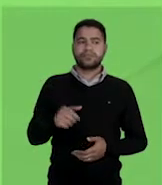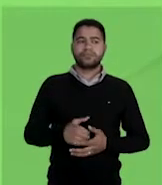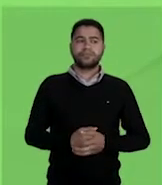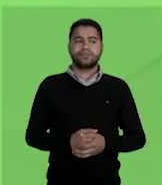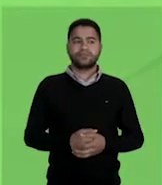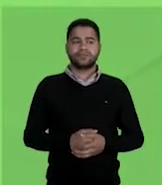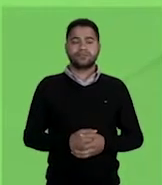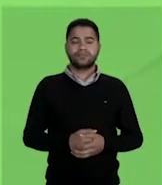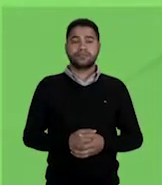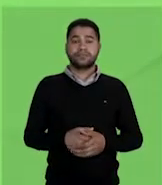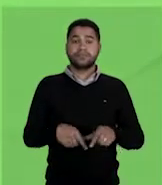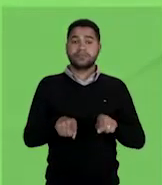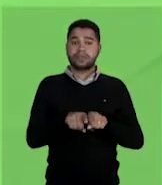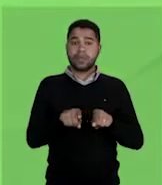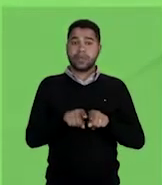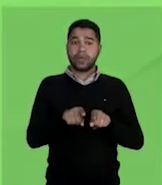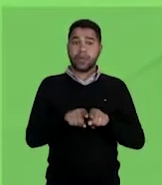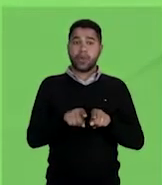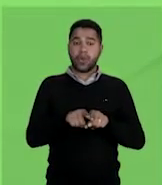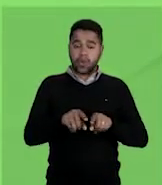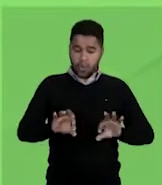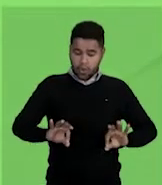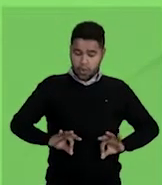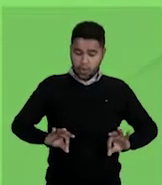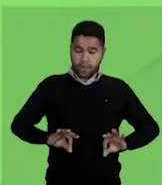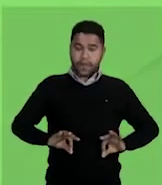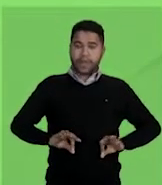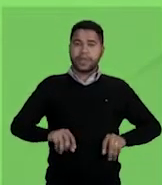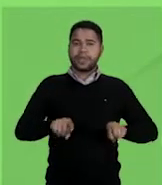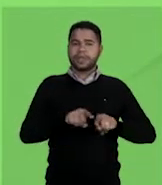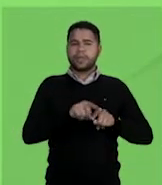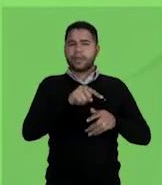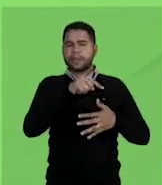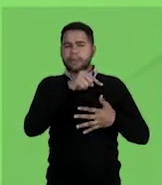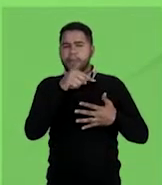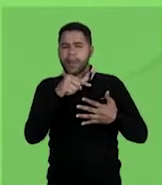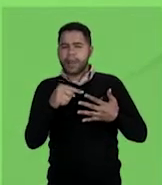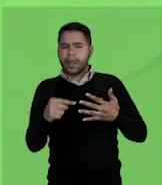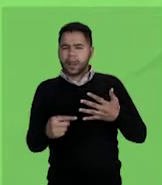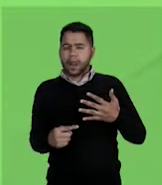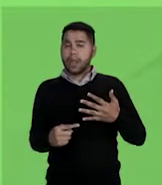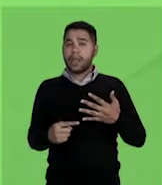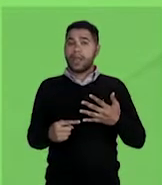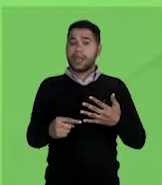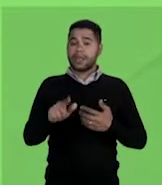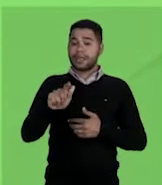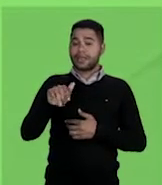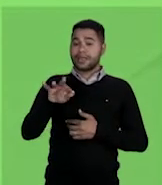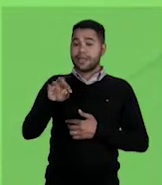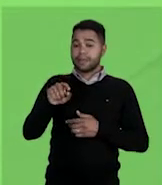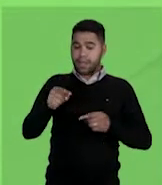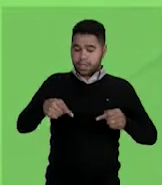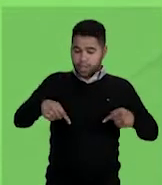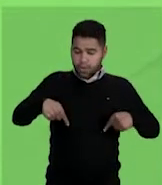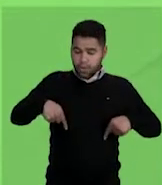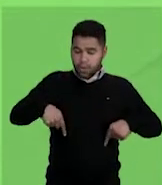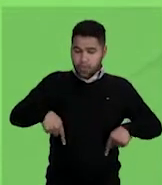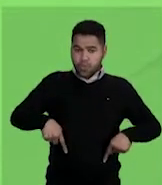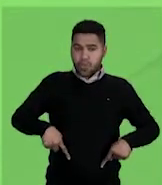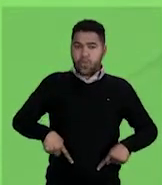os ovários e um sistema de ductos e câmaras que transportam os gametas e permitem